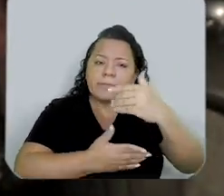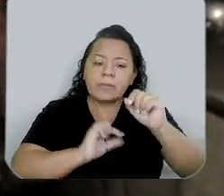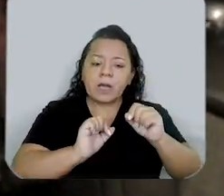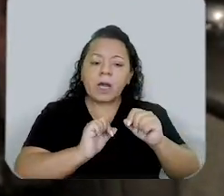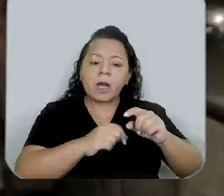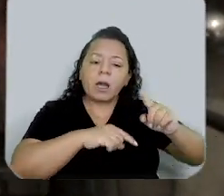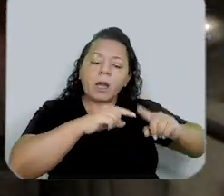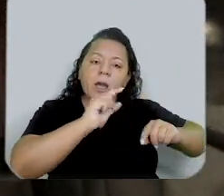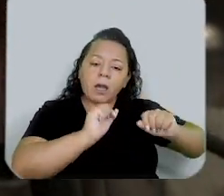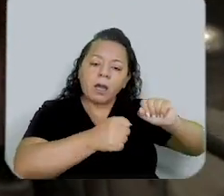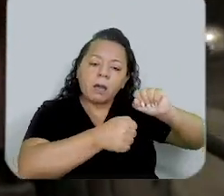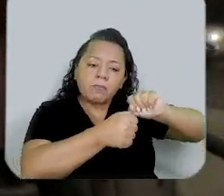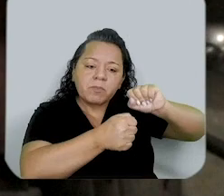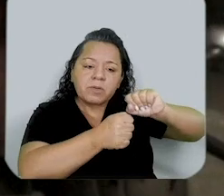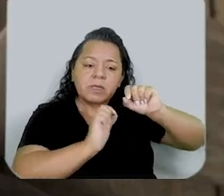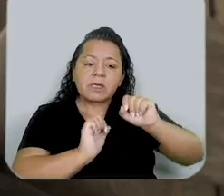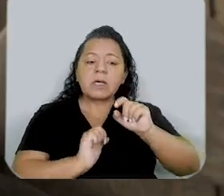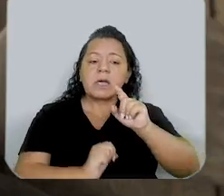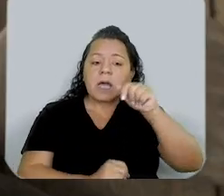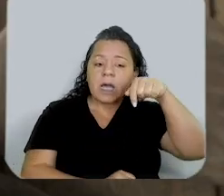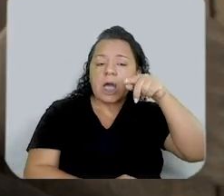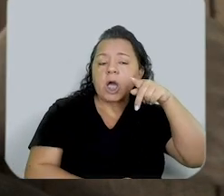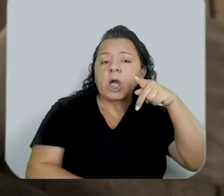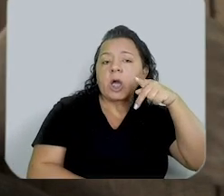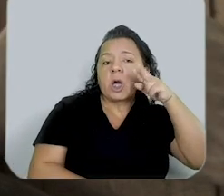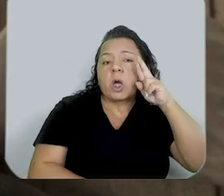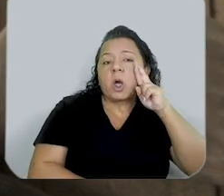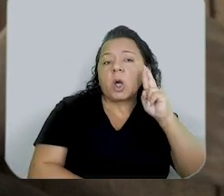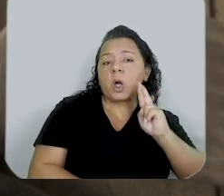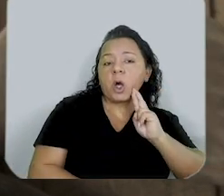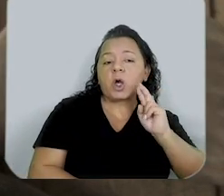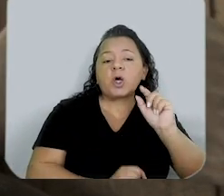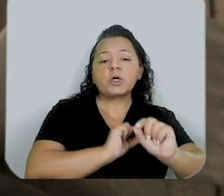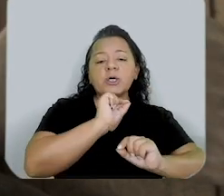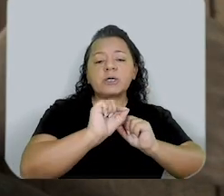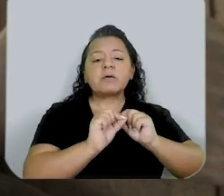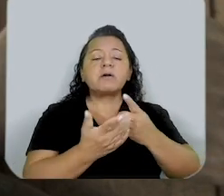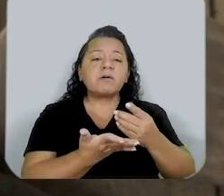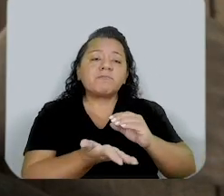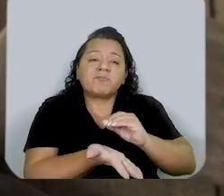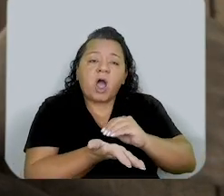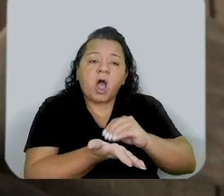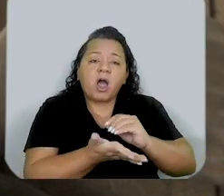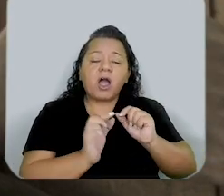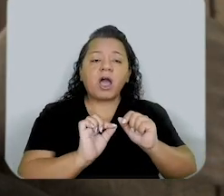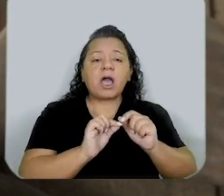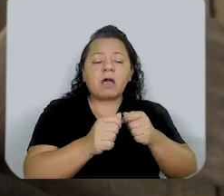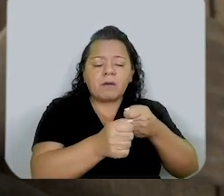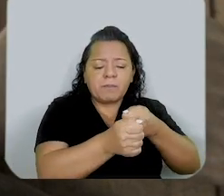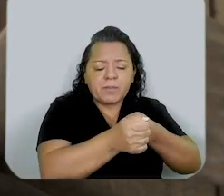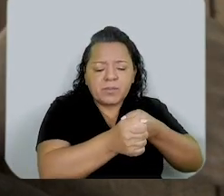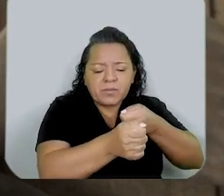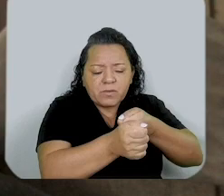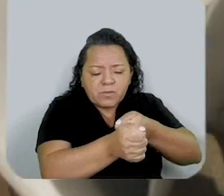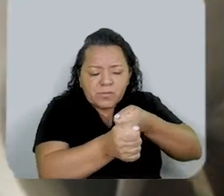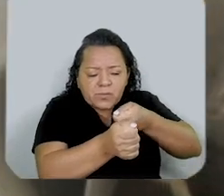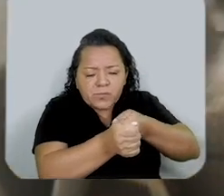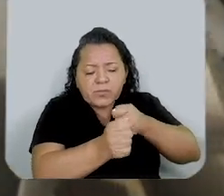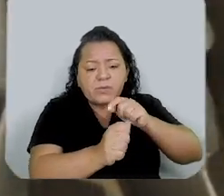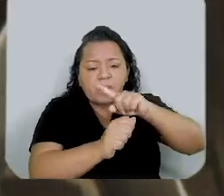uma defasagem nessa área da fundição de palheta, não é? E aí eu fabricava